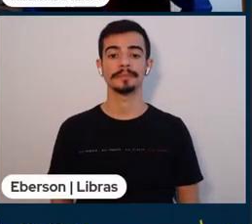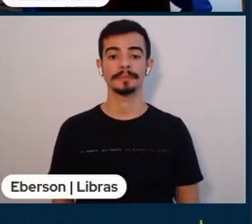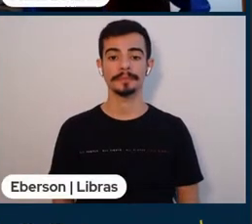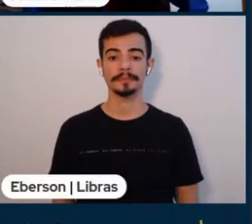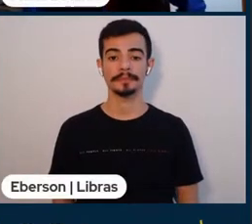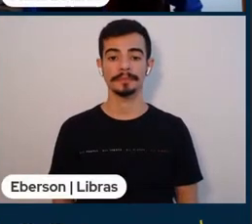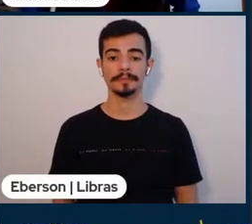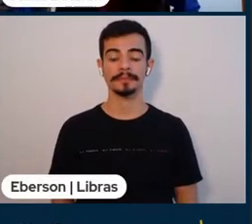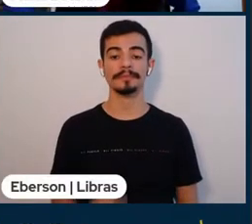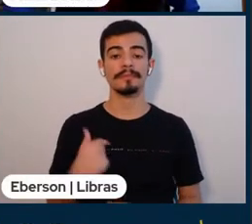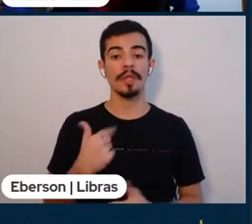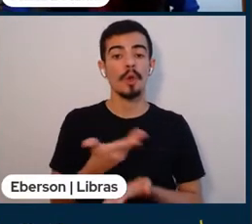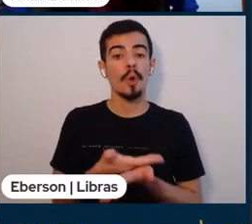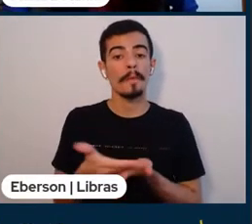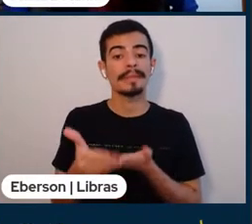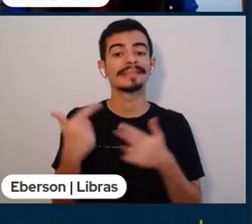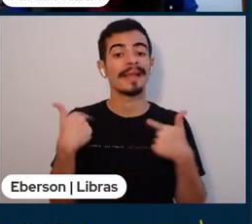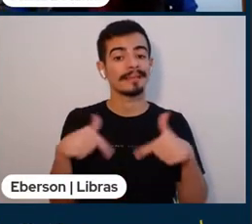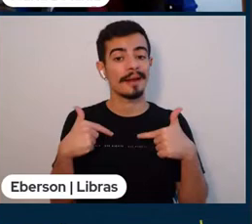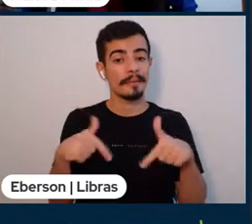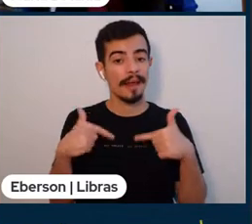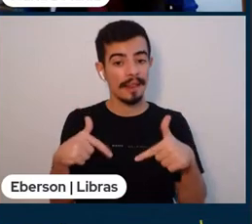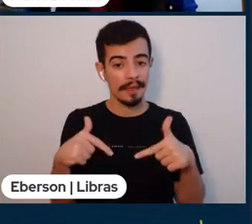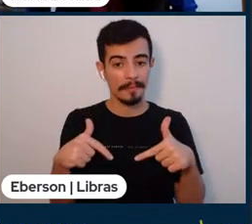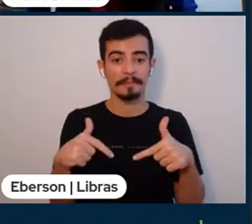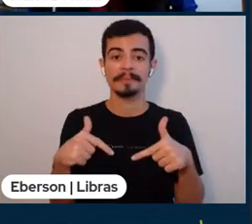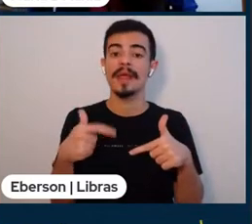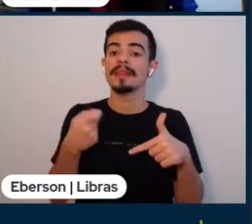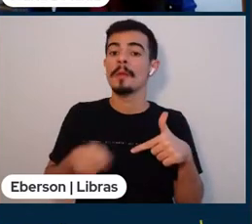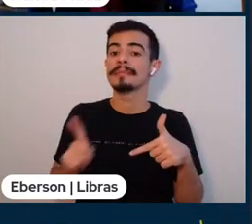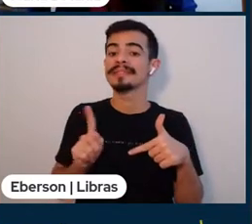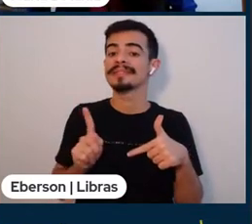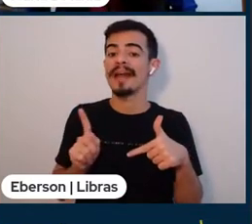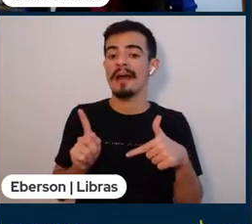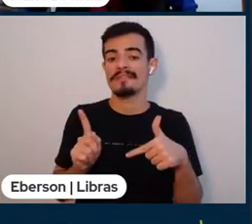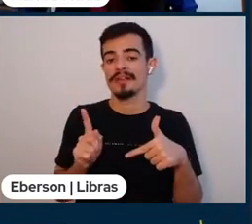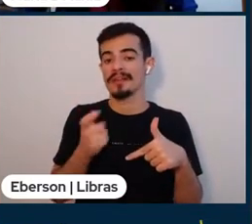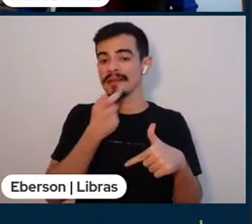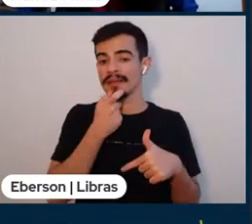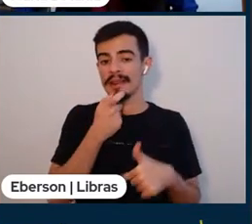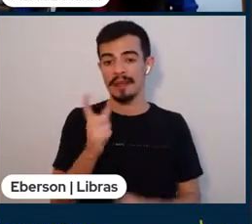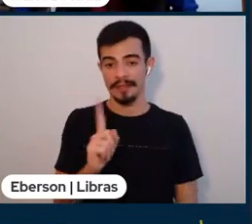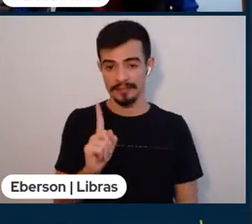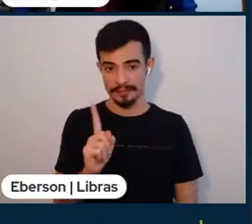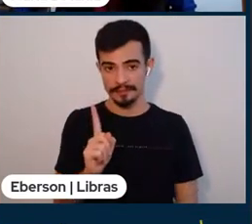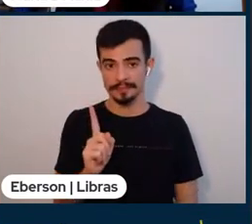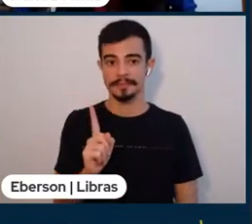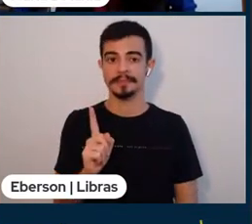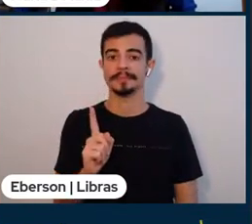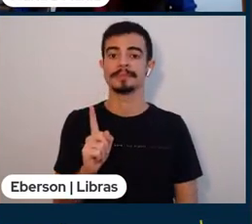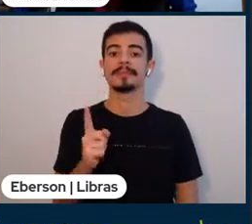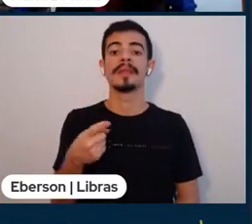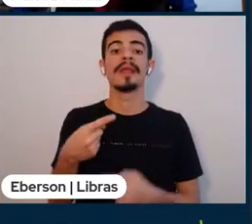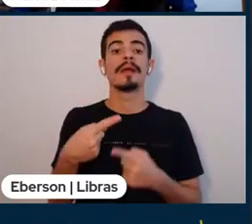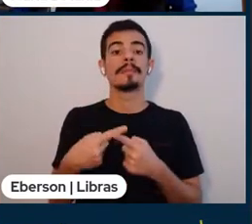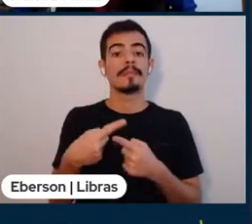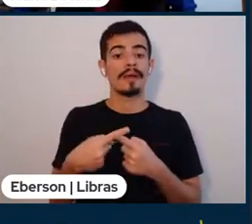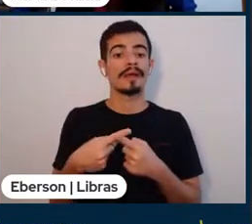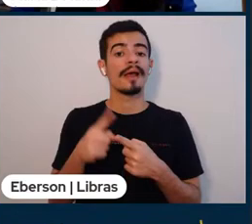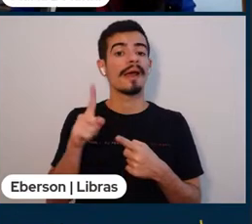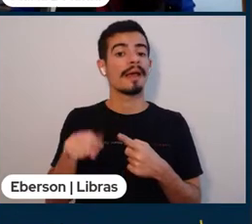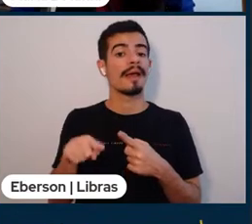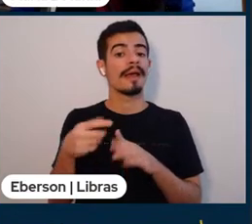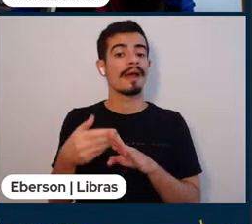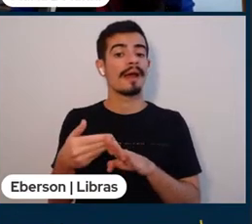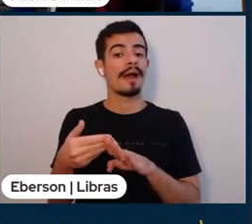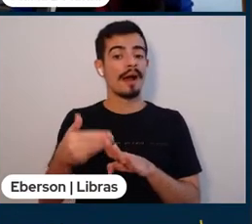Comecei a trabalhar, eu ainda não precisava do inglês, tá? Então antes de ser a Cinti mesmo, ela era uma outra empresa chamada Wave, que